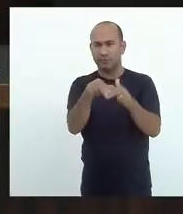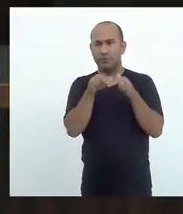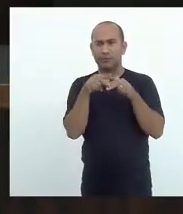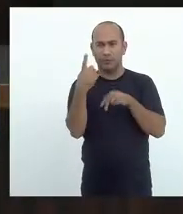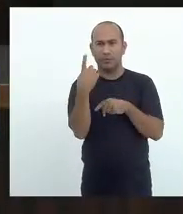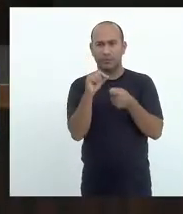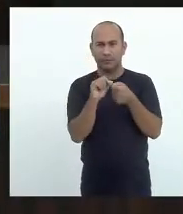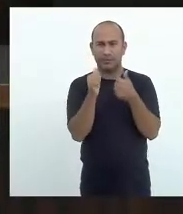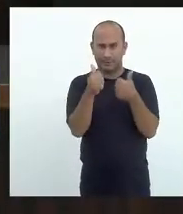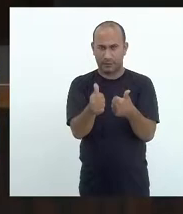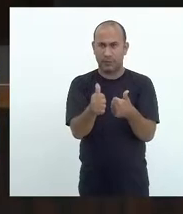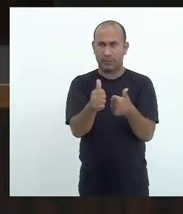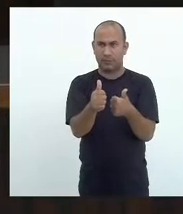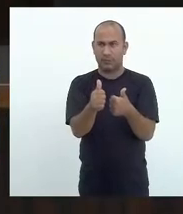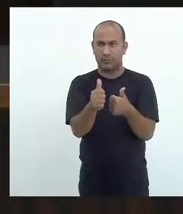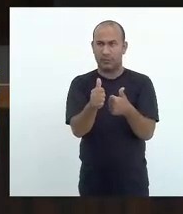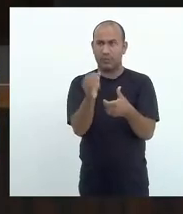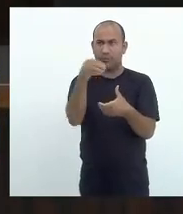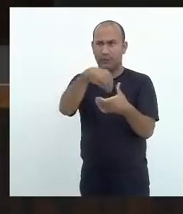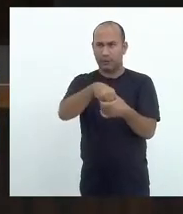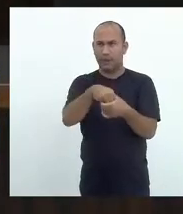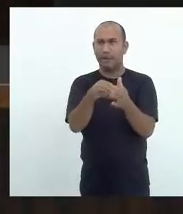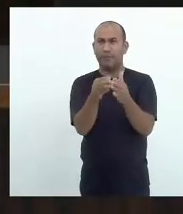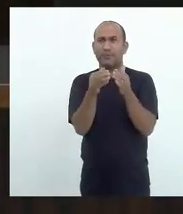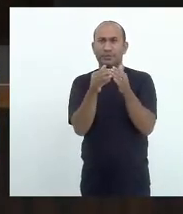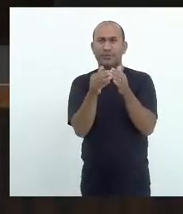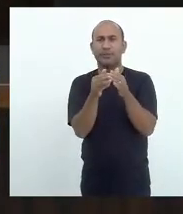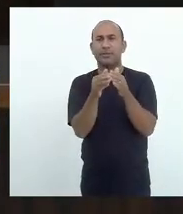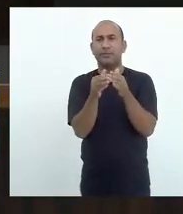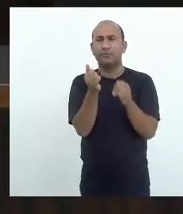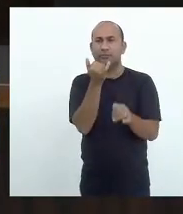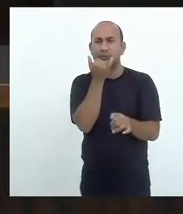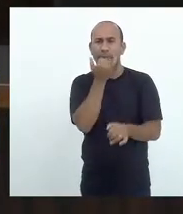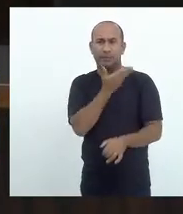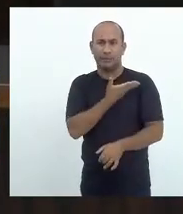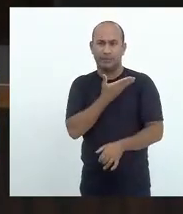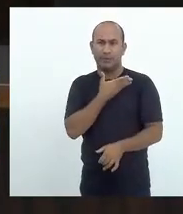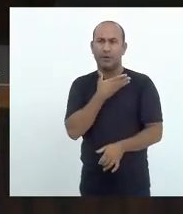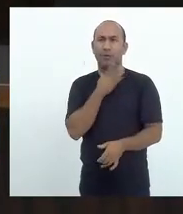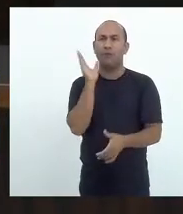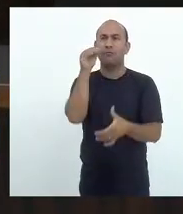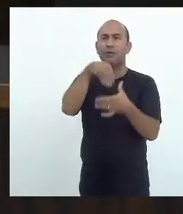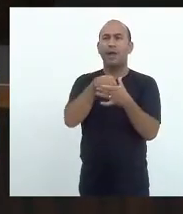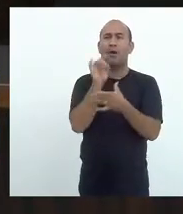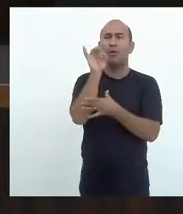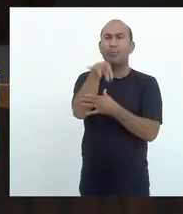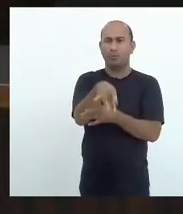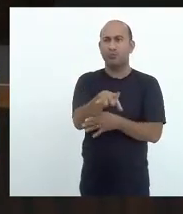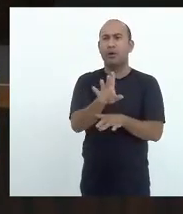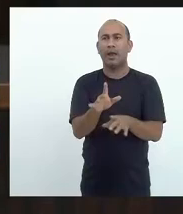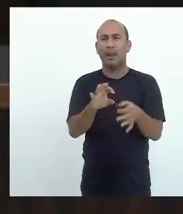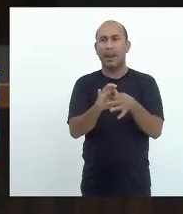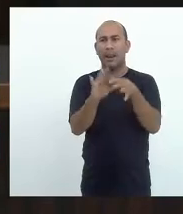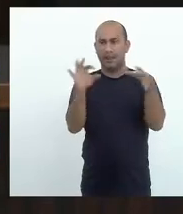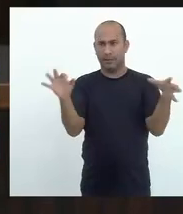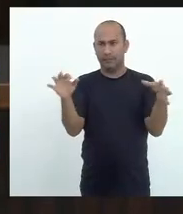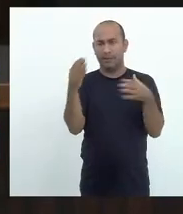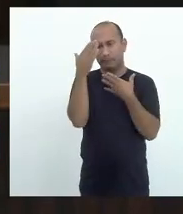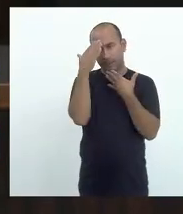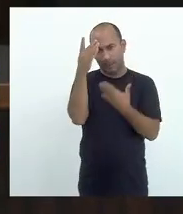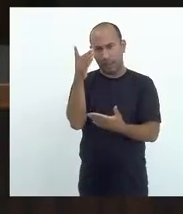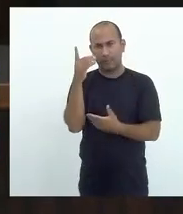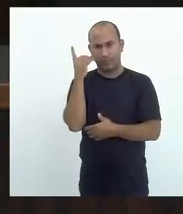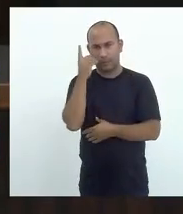a anuência dos colegas, nós vamos votar o último projeto, quem fica a declaração de voto fica mais à vontade. Obrigado,